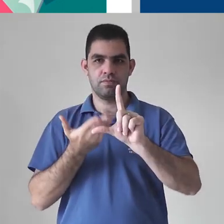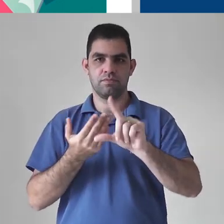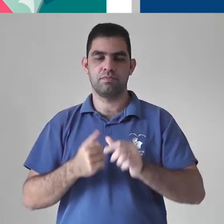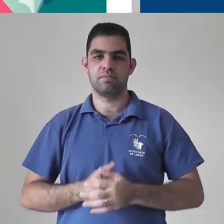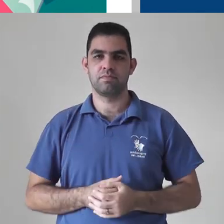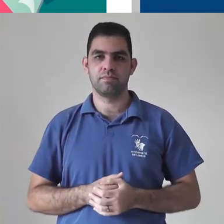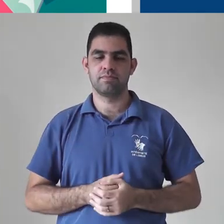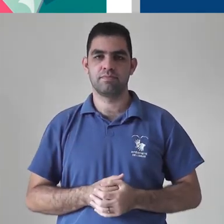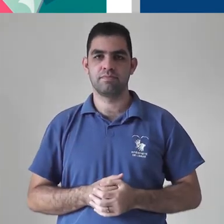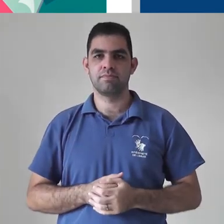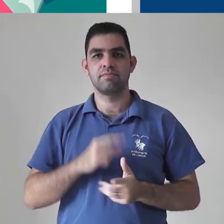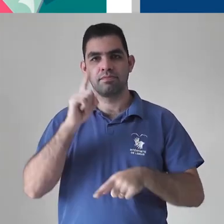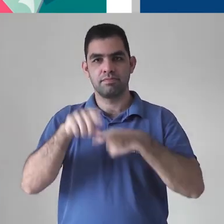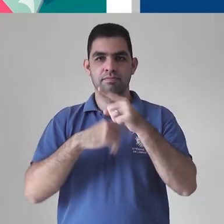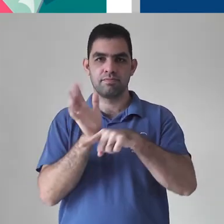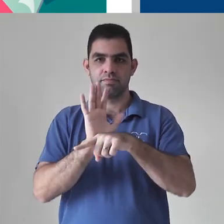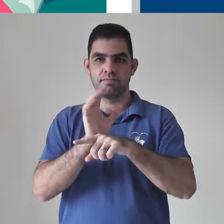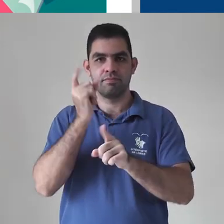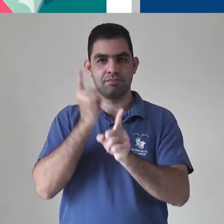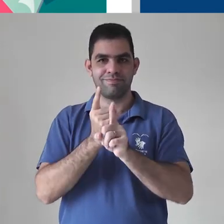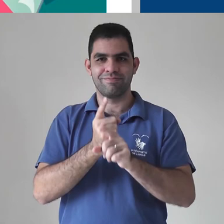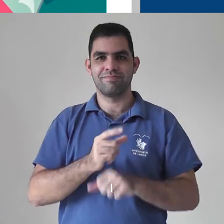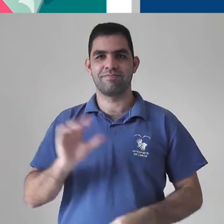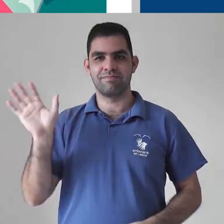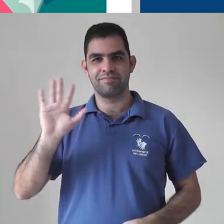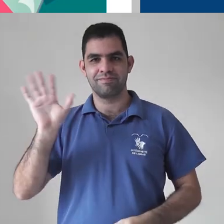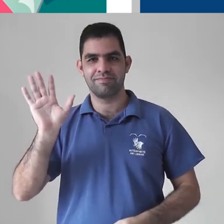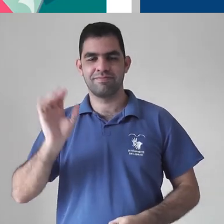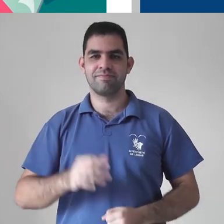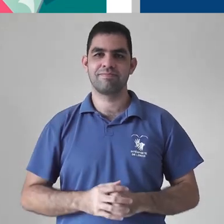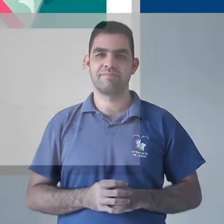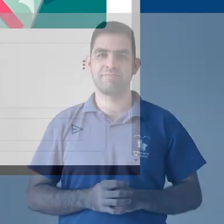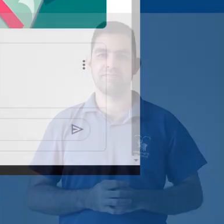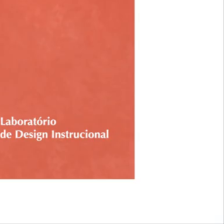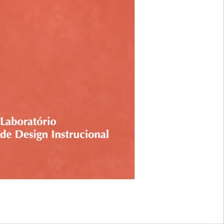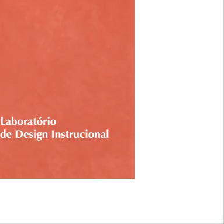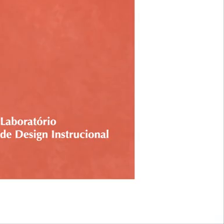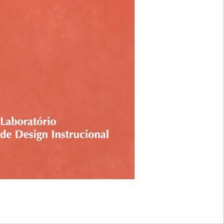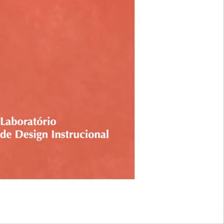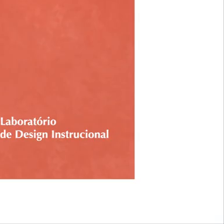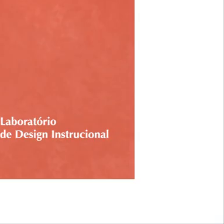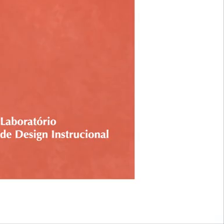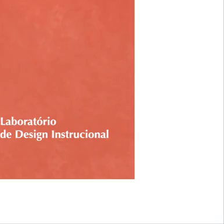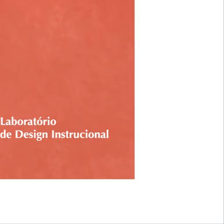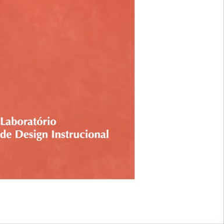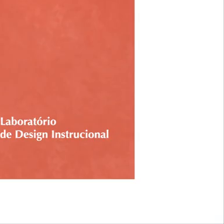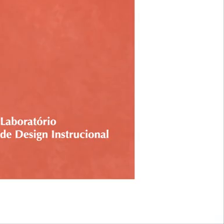configurações espero você no próximo vídeo Até logo